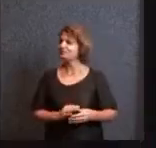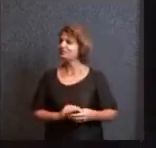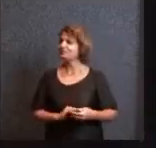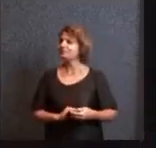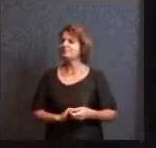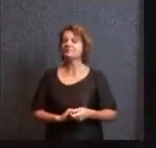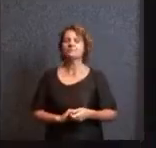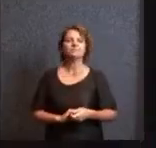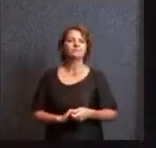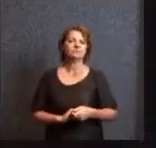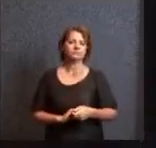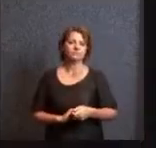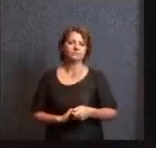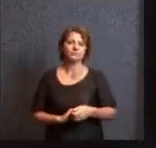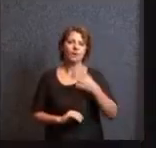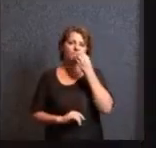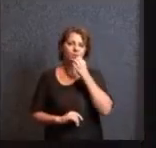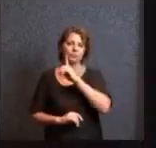Bom dia a todos.